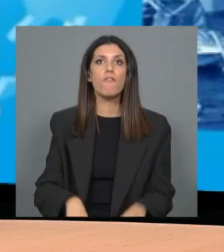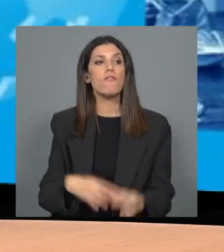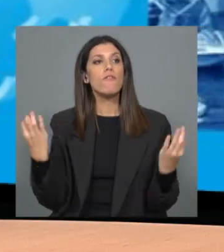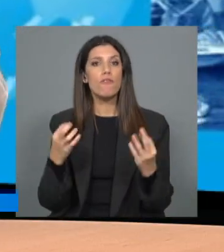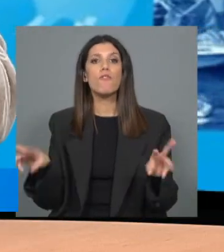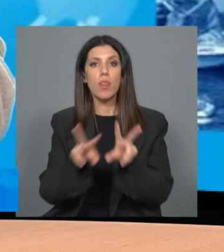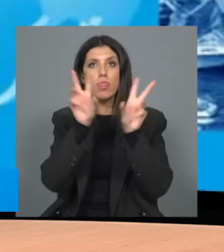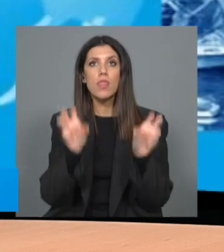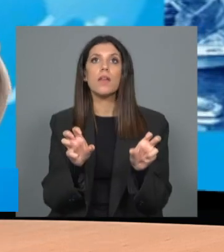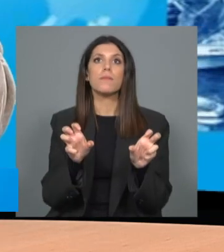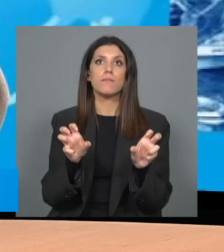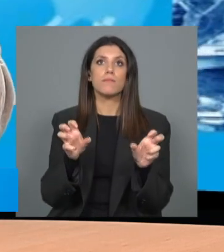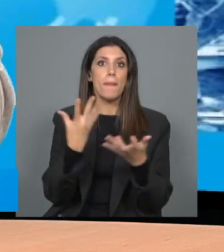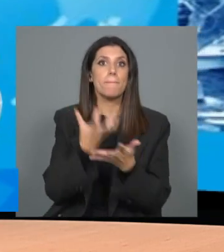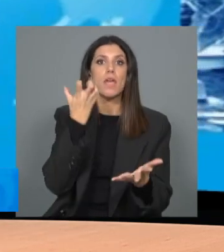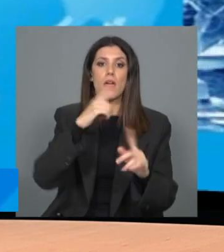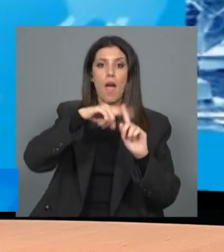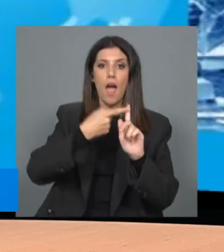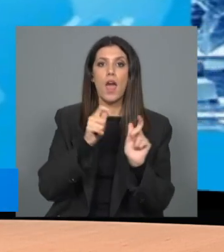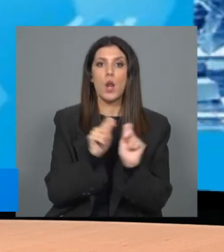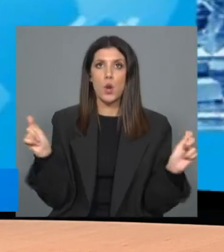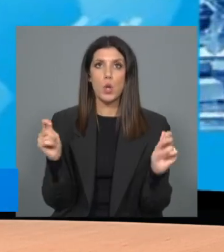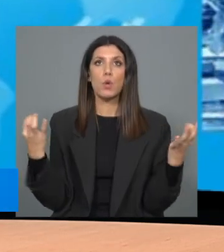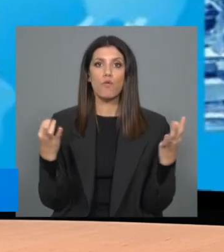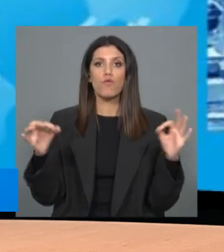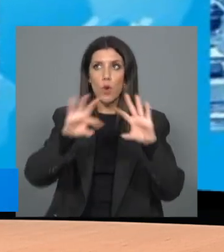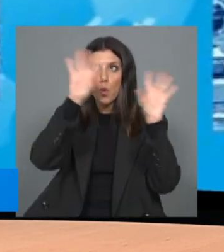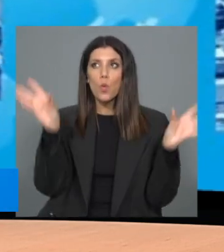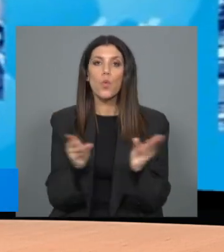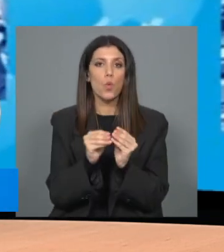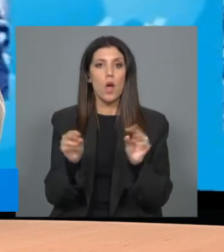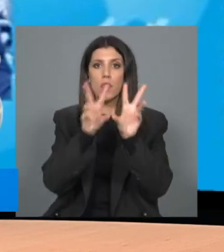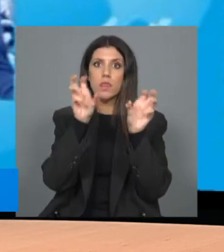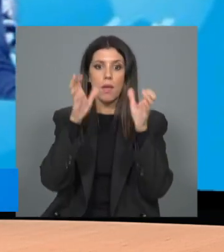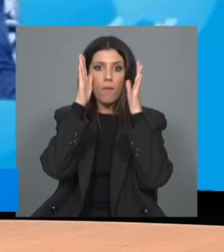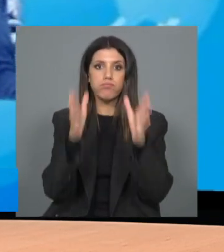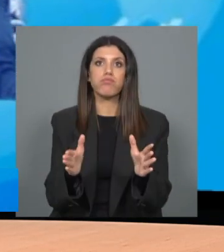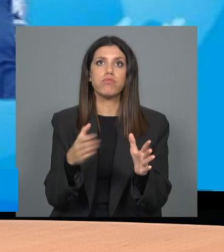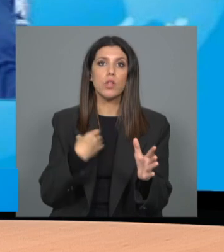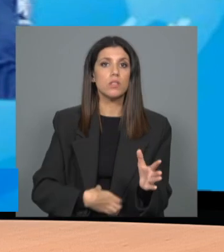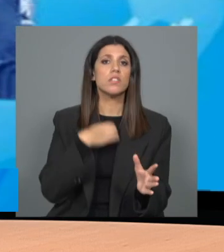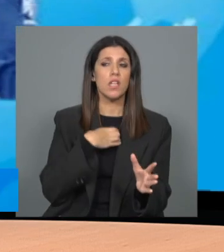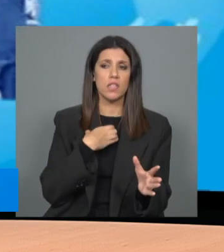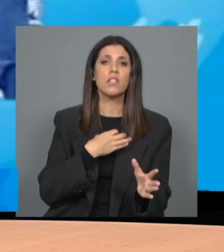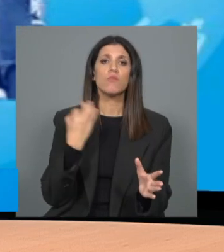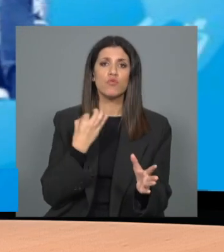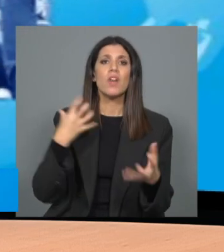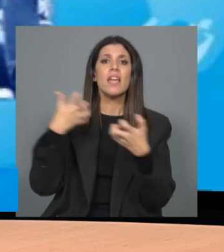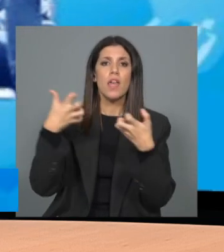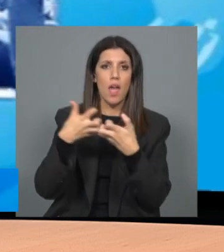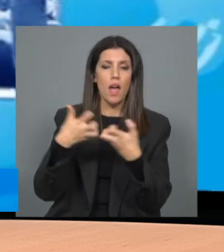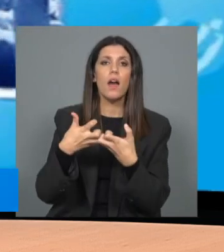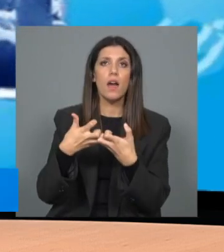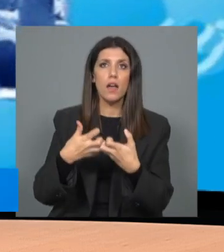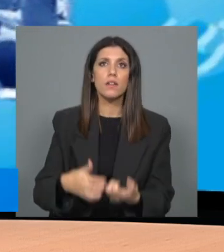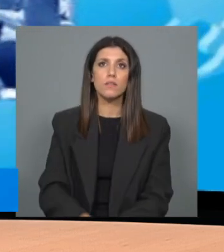que dominou o ano. Enfim, em termos globais, é incontornável. Todos sentimos de uma forma ou de outra as consequências desta guerra